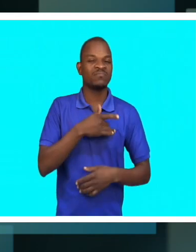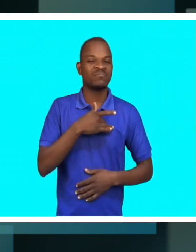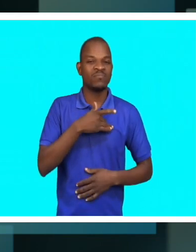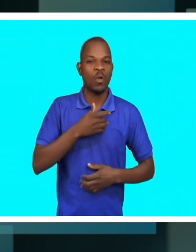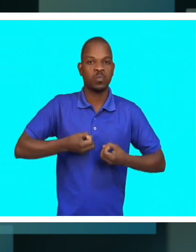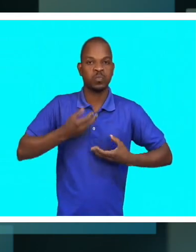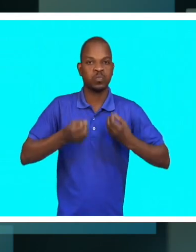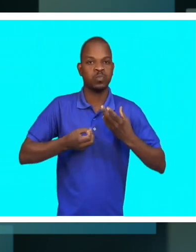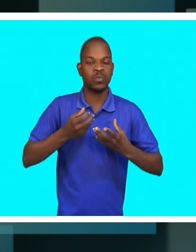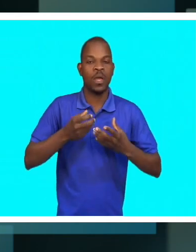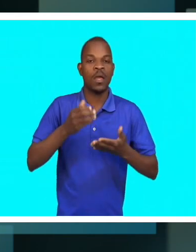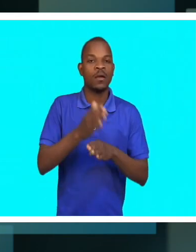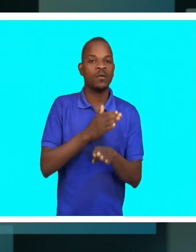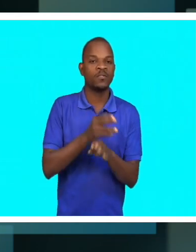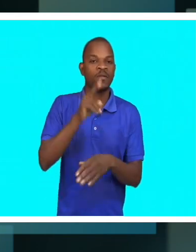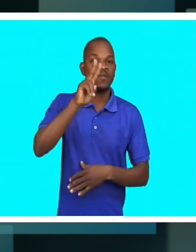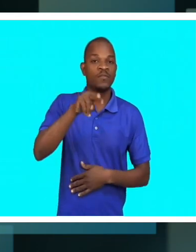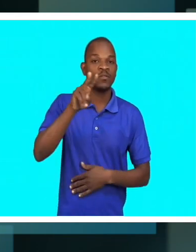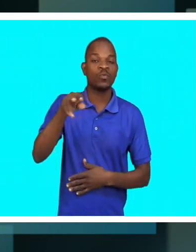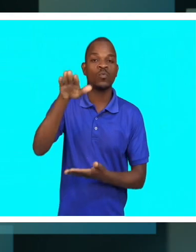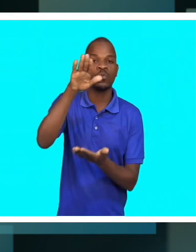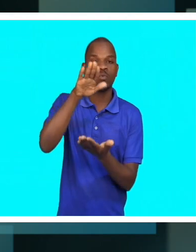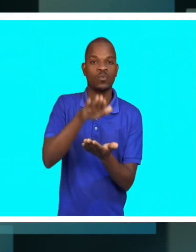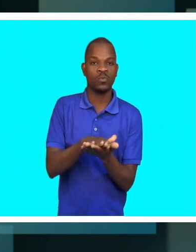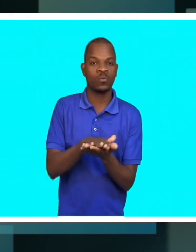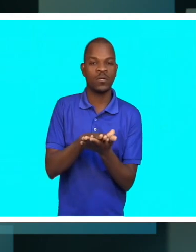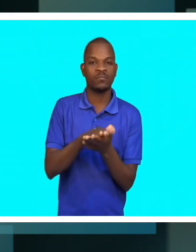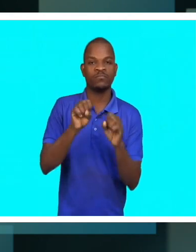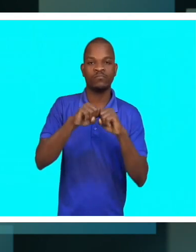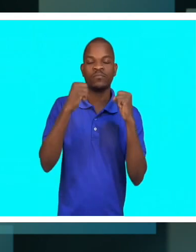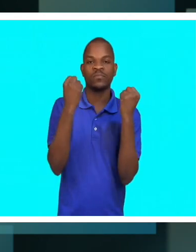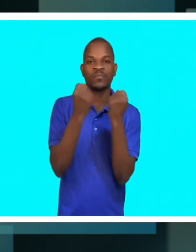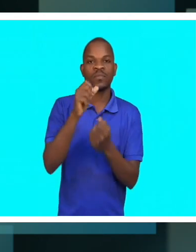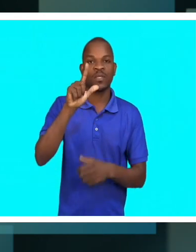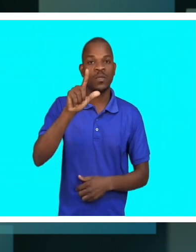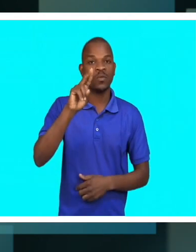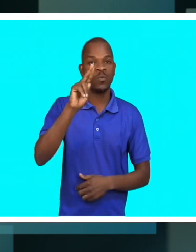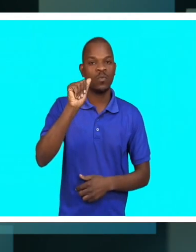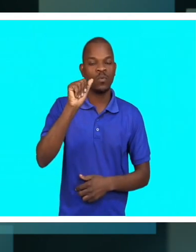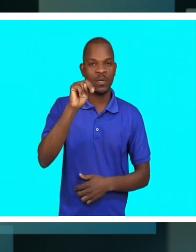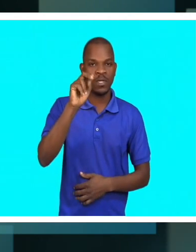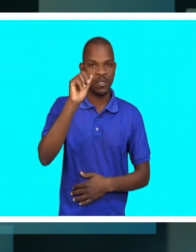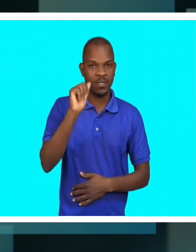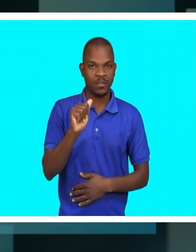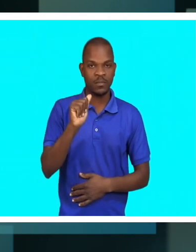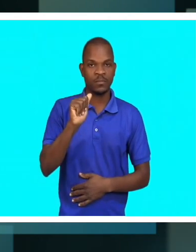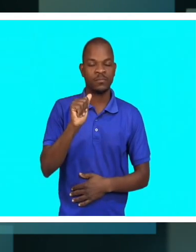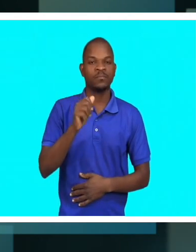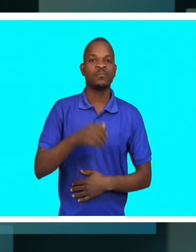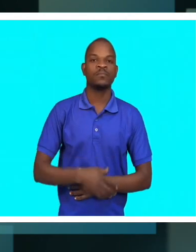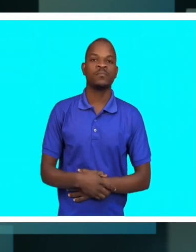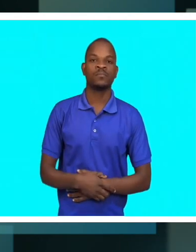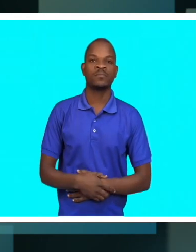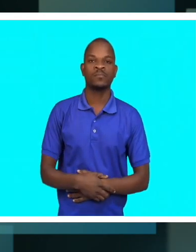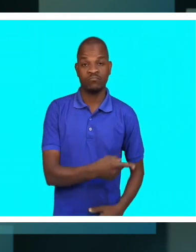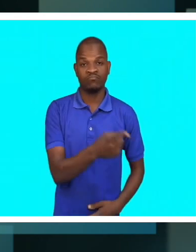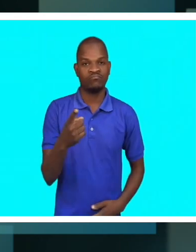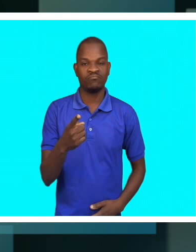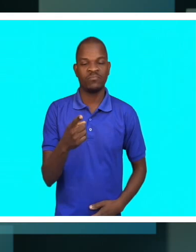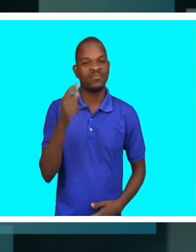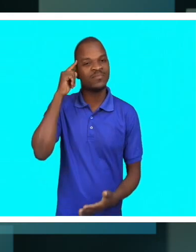sentimento foi expresso numa visita que o parlamentar efetuou à cooperativa Luana Semeia Sorrisos.